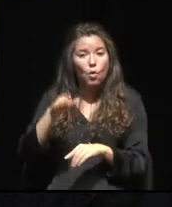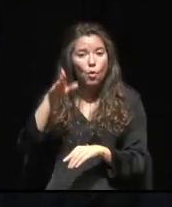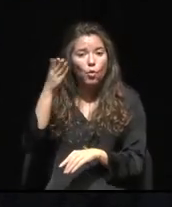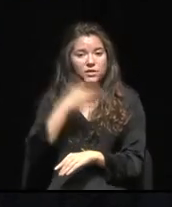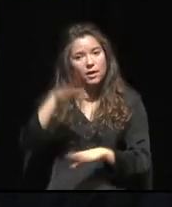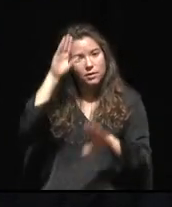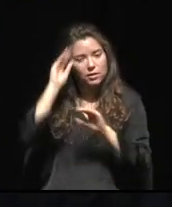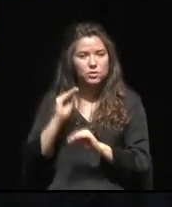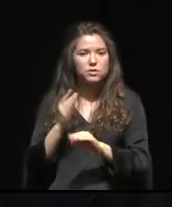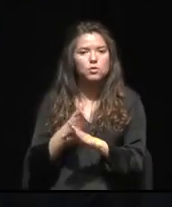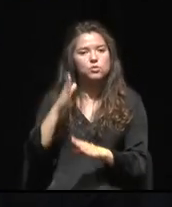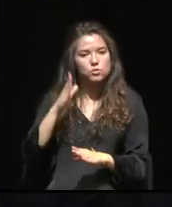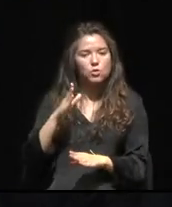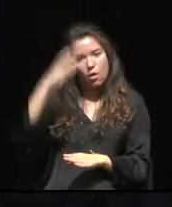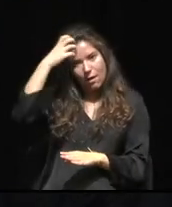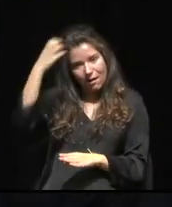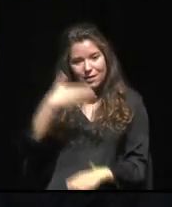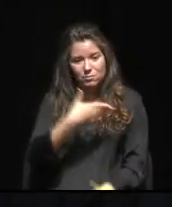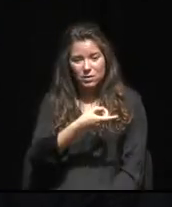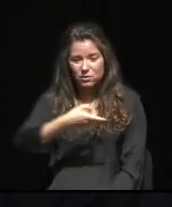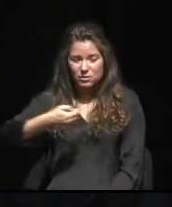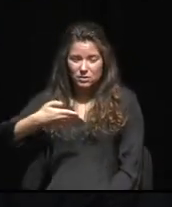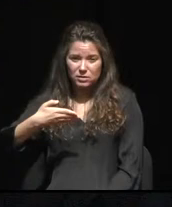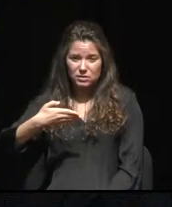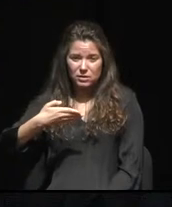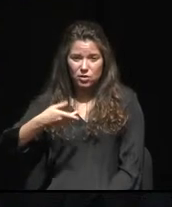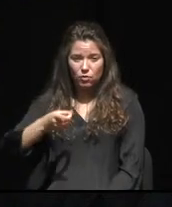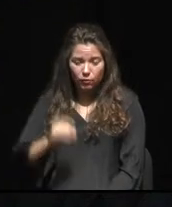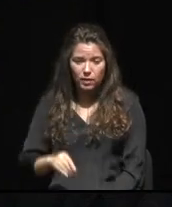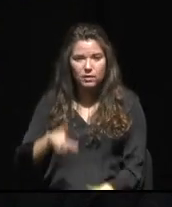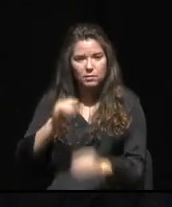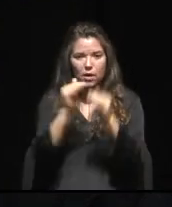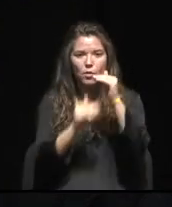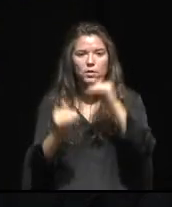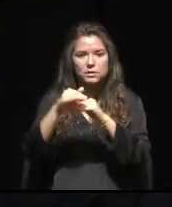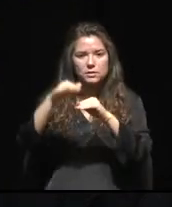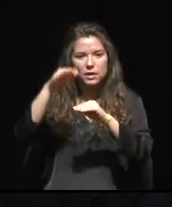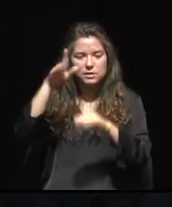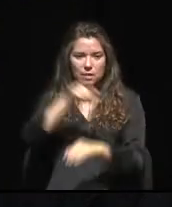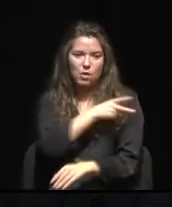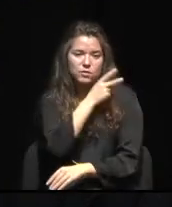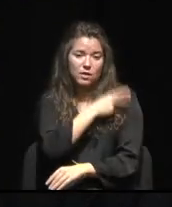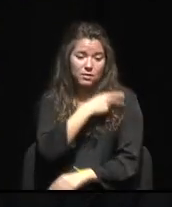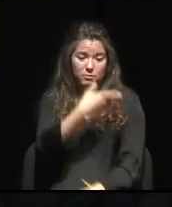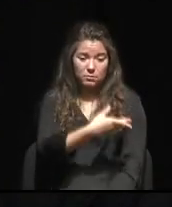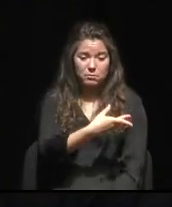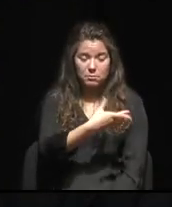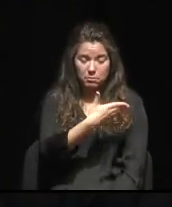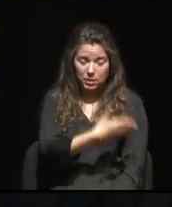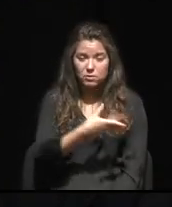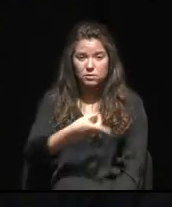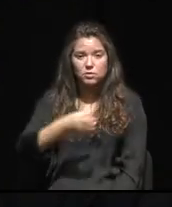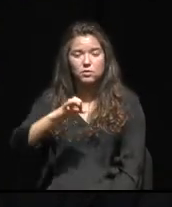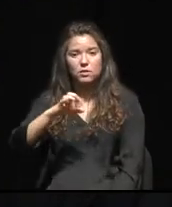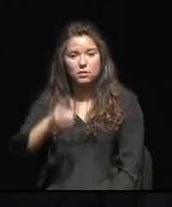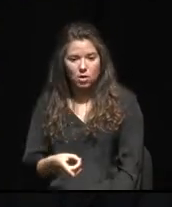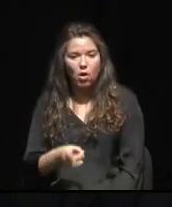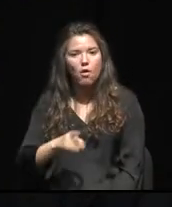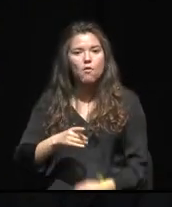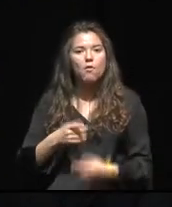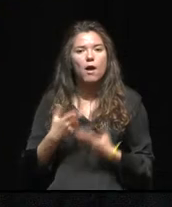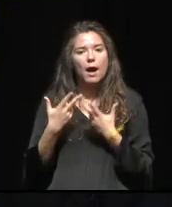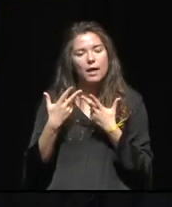só foi conseguido no Reinado de Dona Maria em 1790 e o assesso a ensino superior apenas em 1889 o direito à licença de